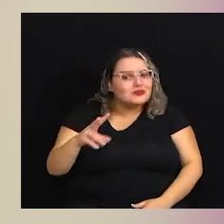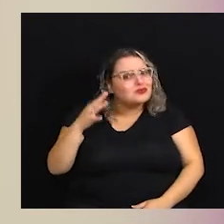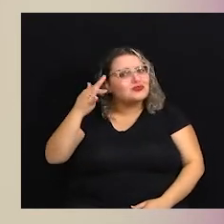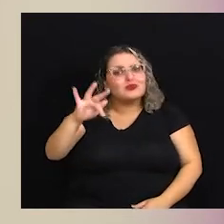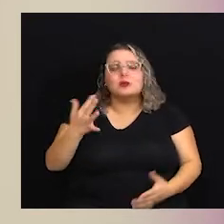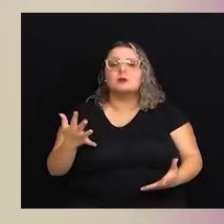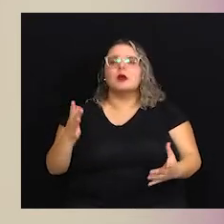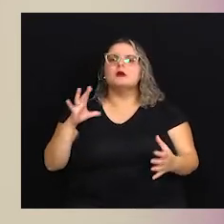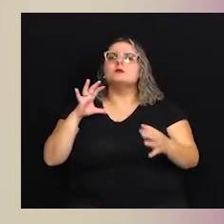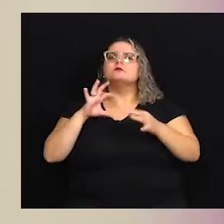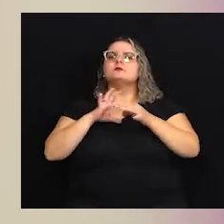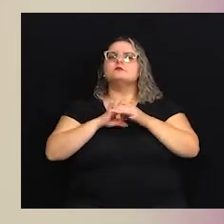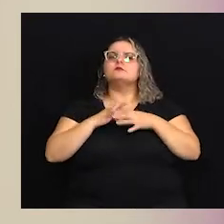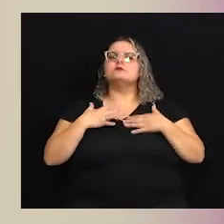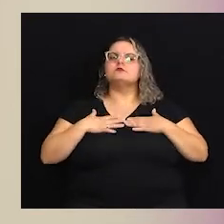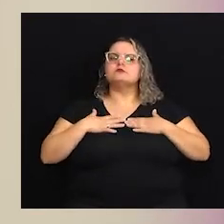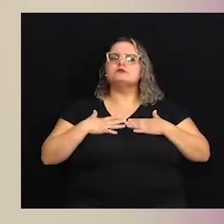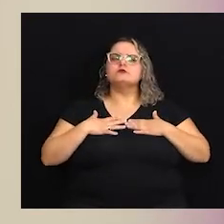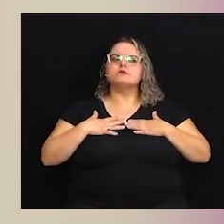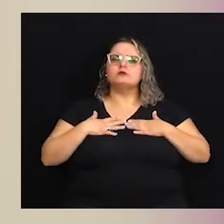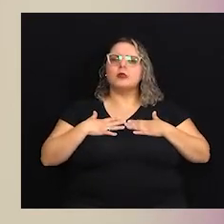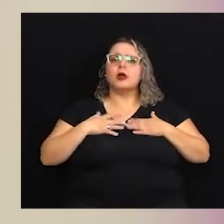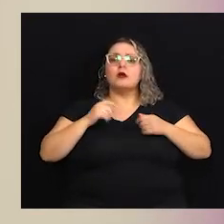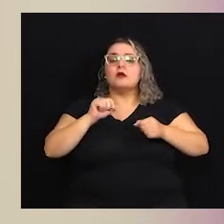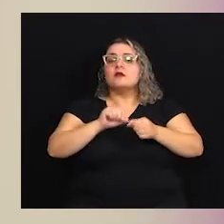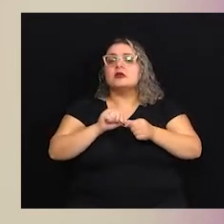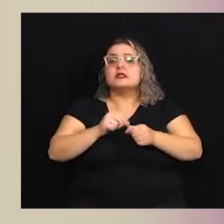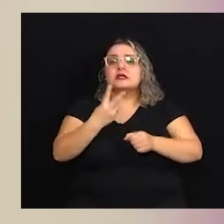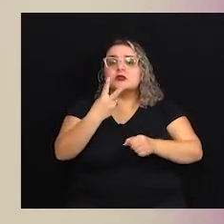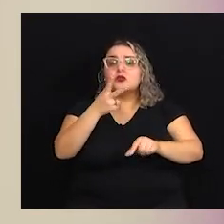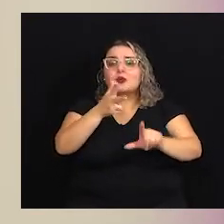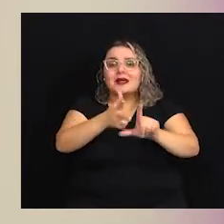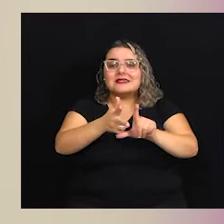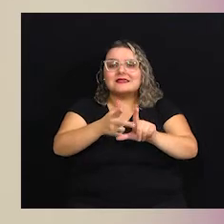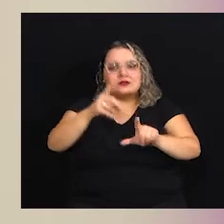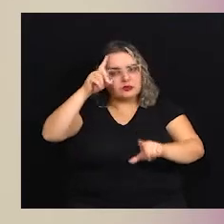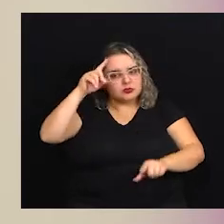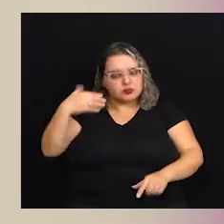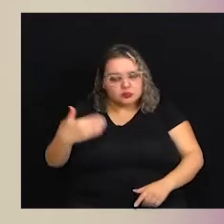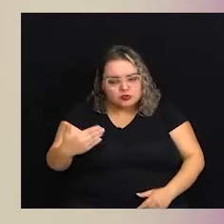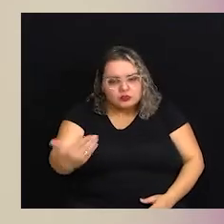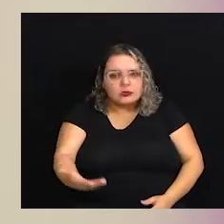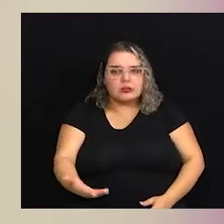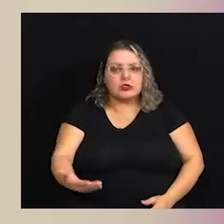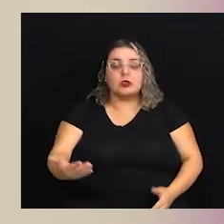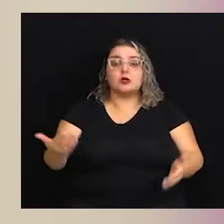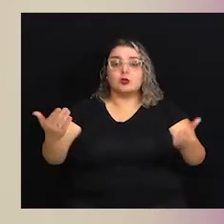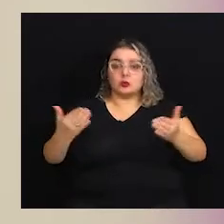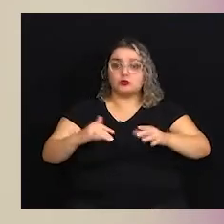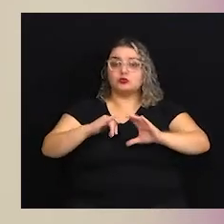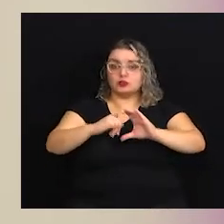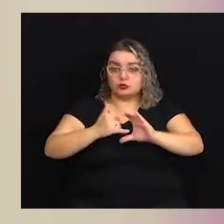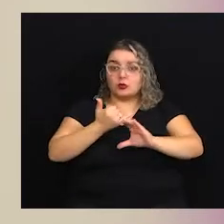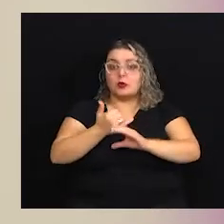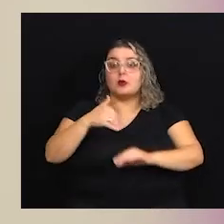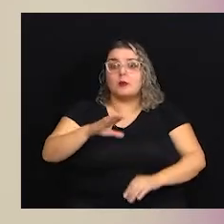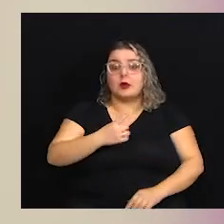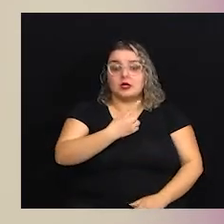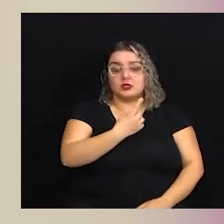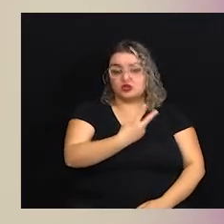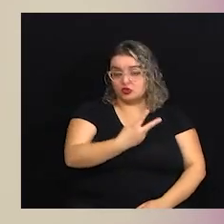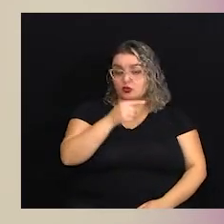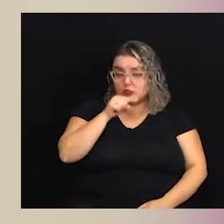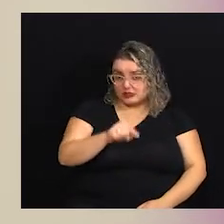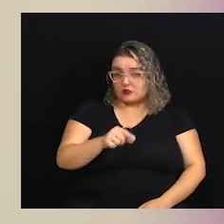sofrimento. E isso me conectou. Teve épocas que eu fazia 2 lives por dia, para você ter uma ideia. Tanto que hoje, no meu canal no YouTube, tem